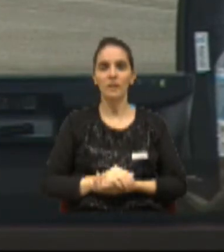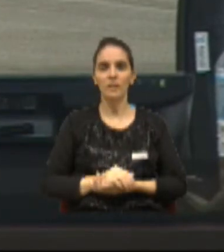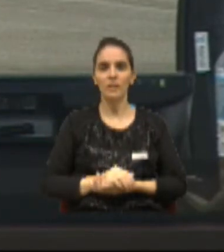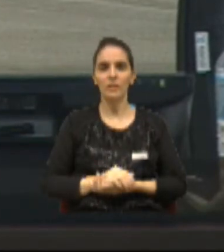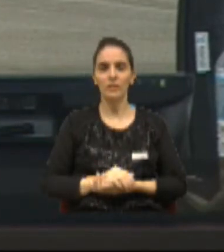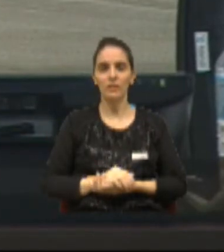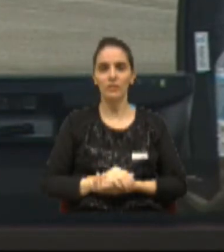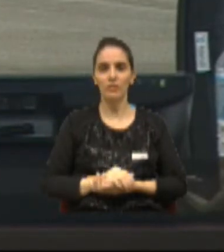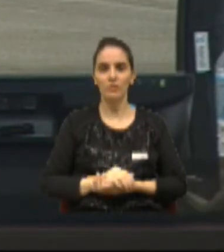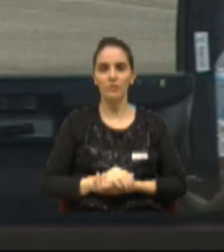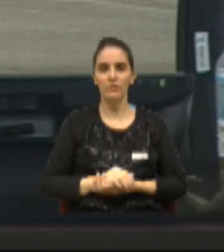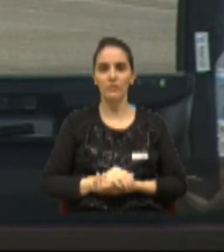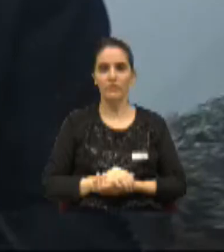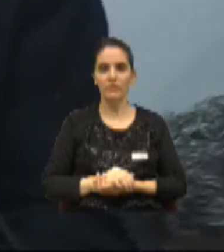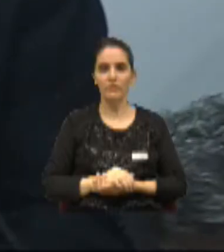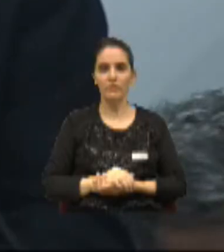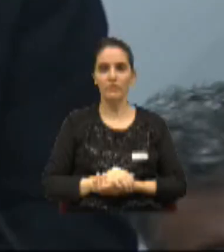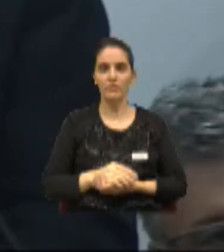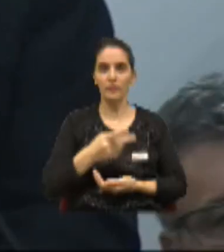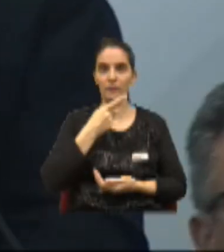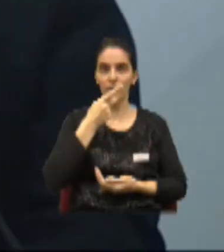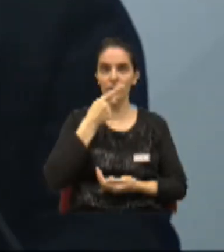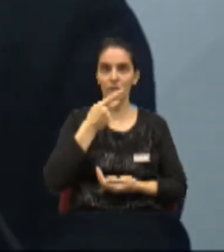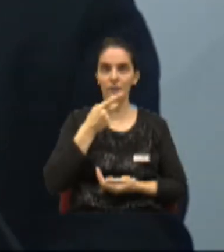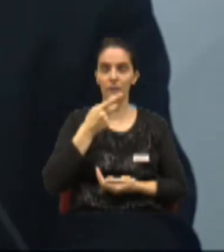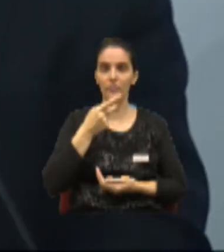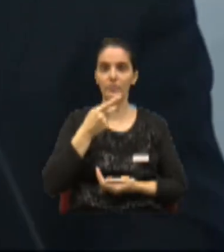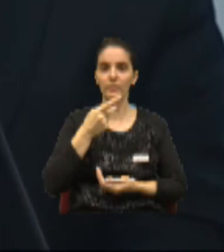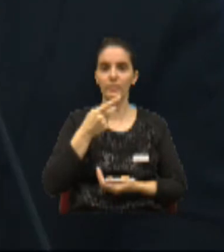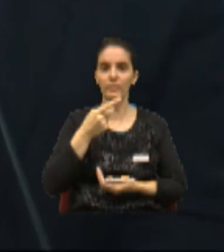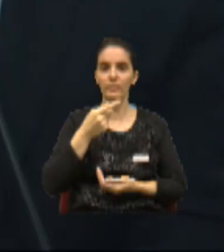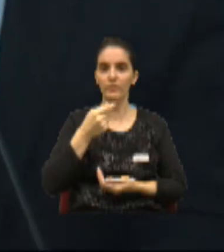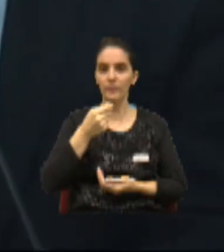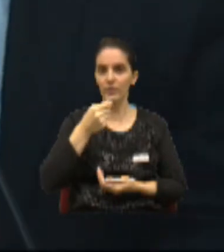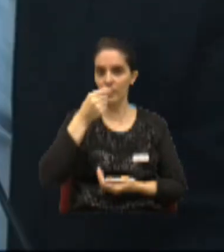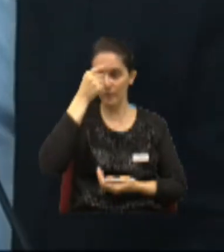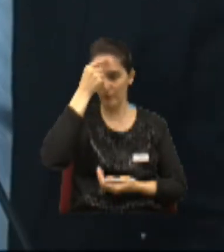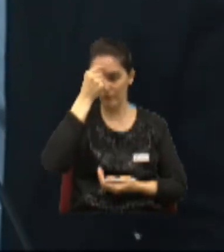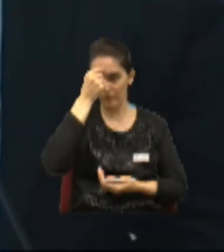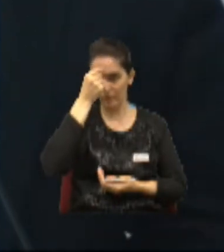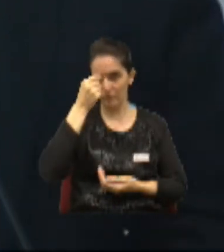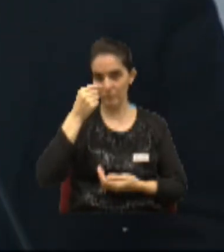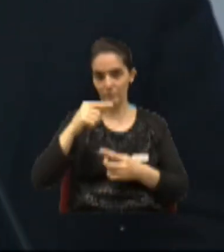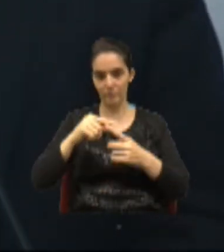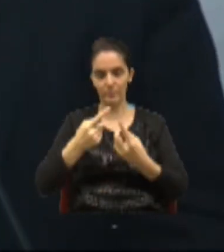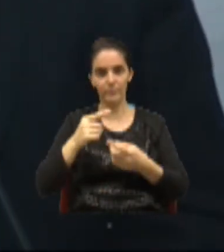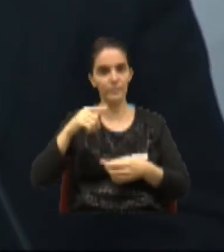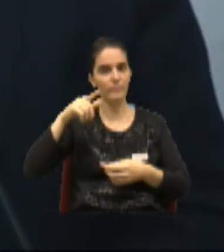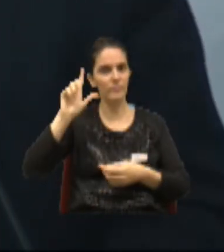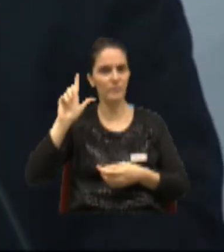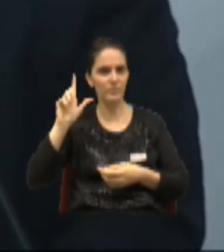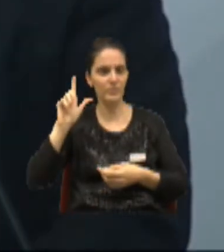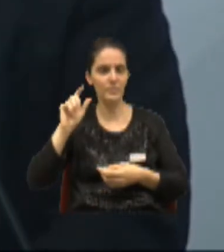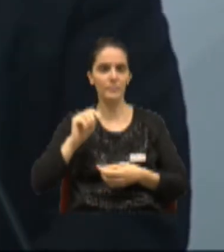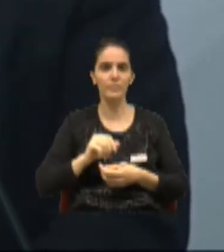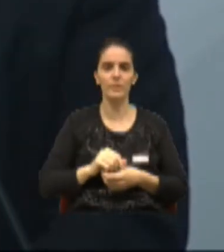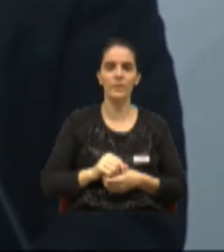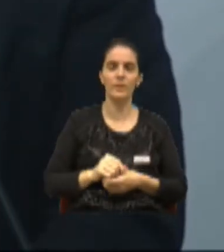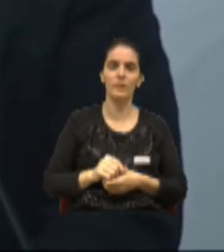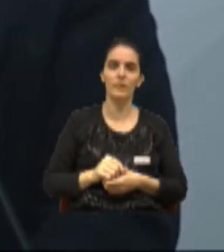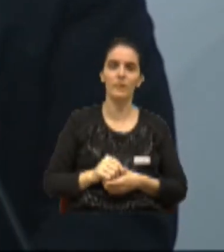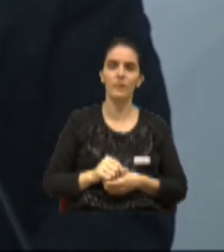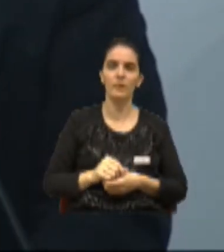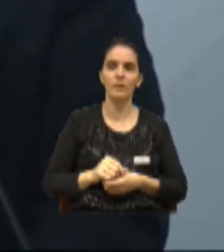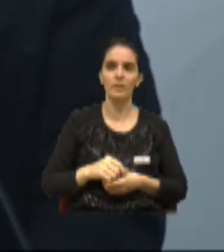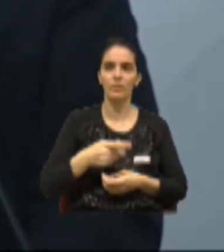queria ressaltar um pouco do doutor Rafael, mas antes de falar dessa ótica que ele tem sobre a prevenção,